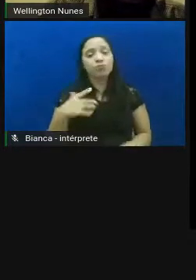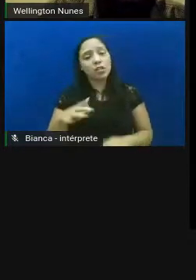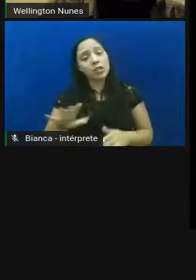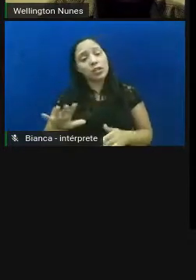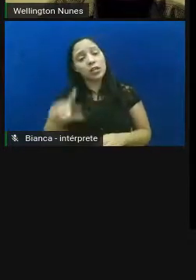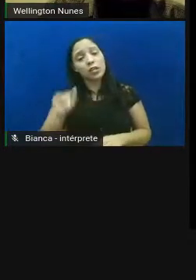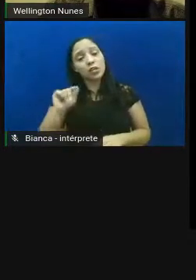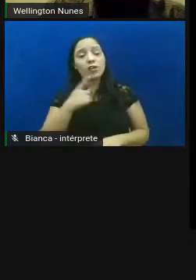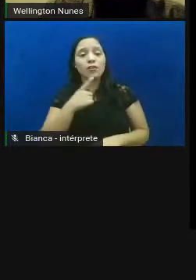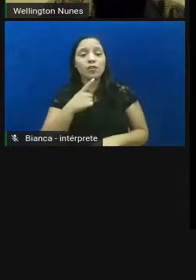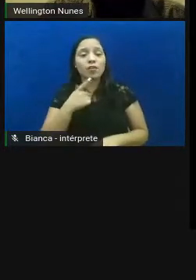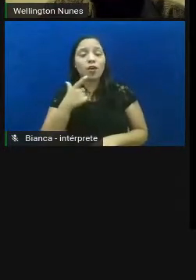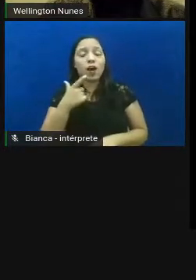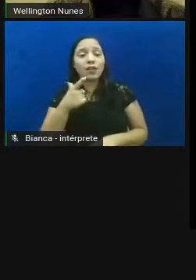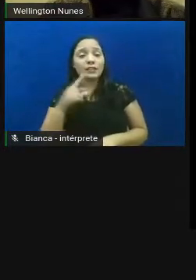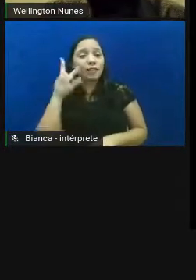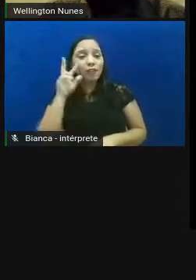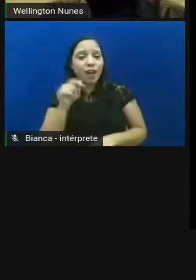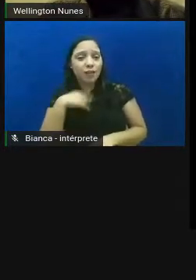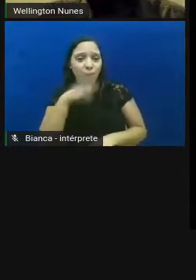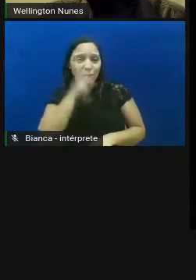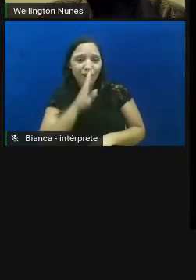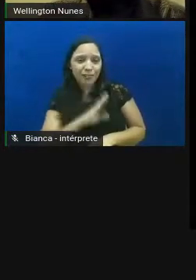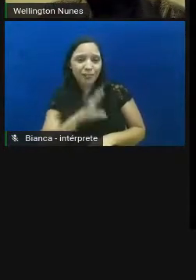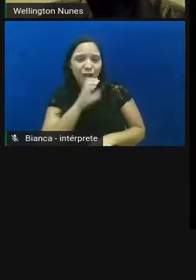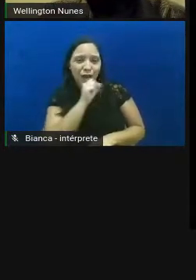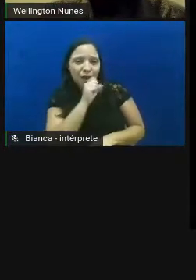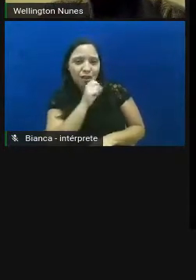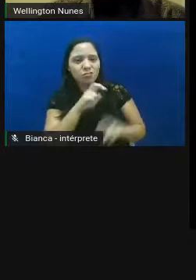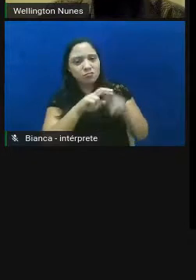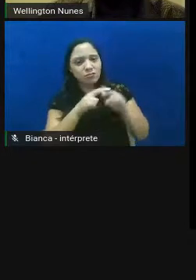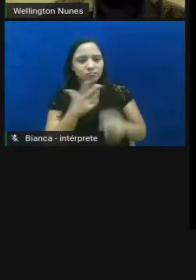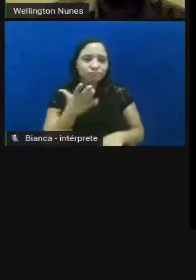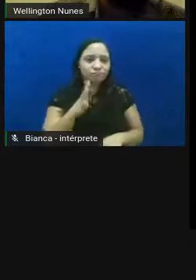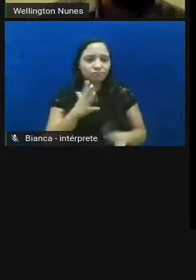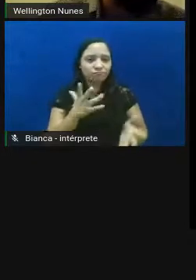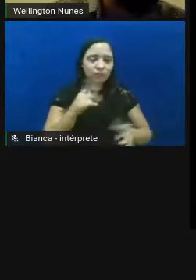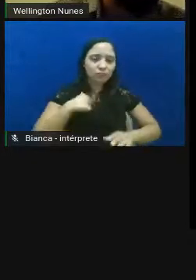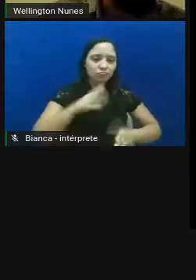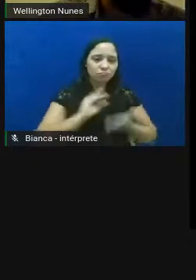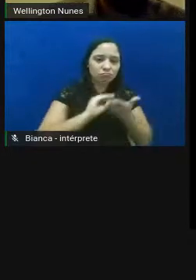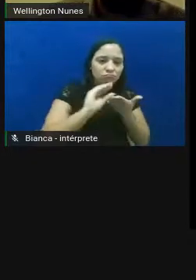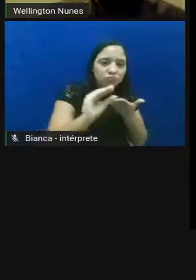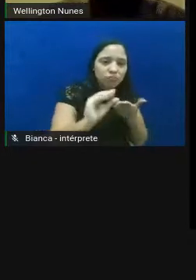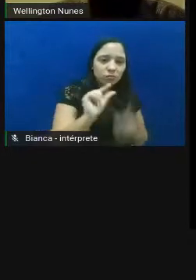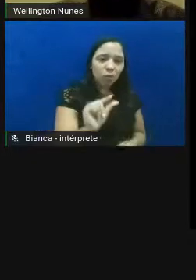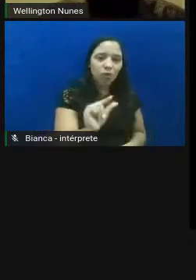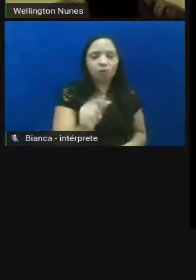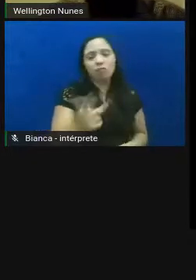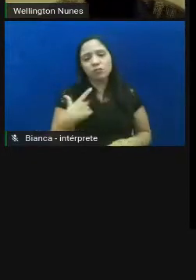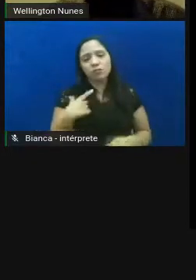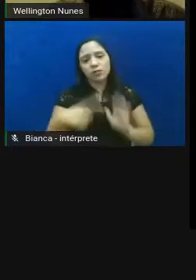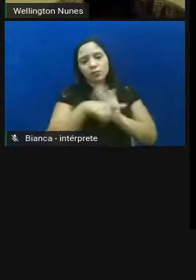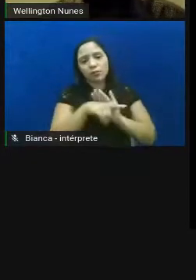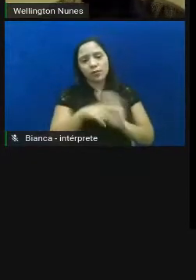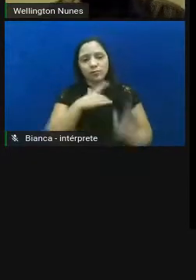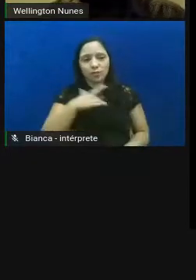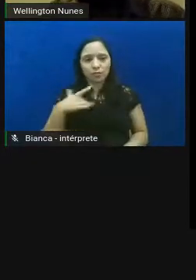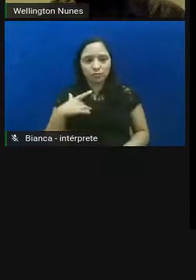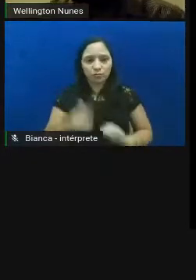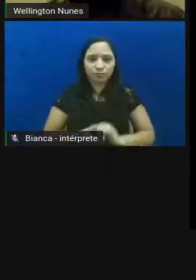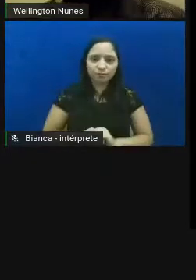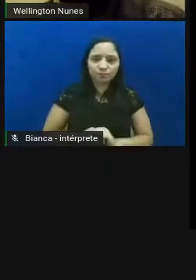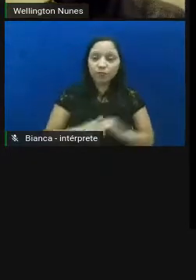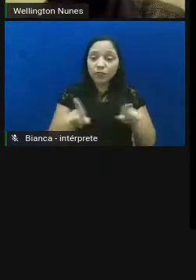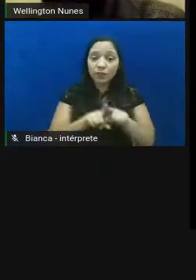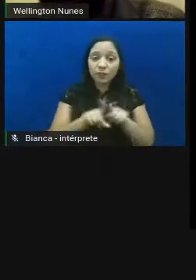Aqui nós temos a população acima do peso, né? Medido pelo IMC, que é aquele índice de